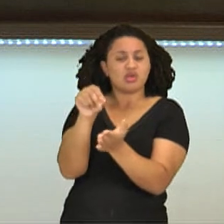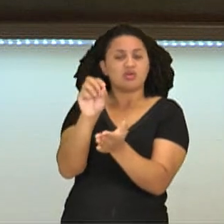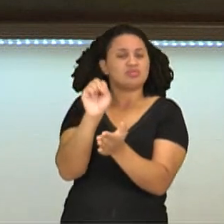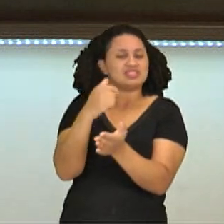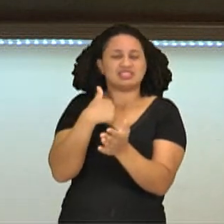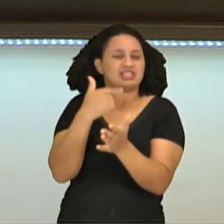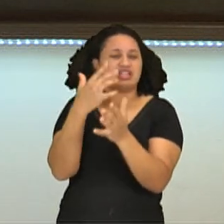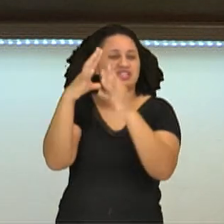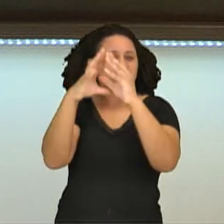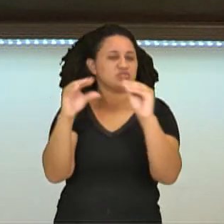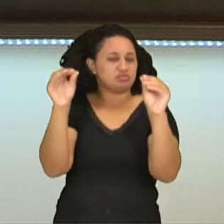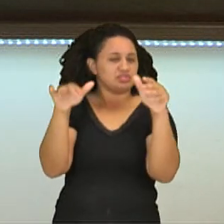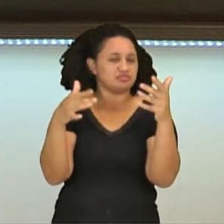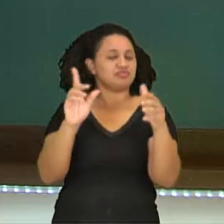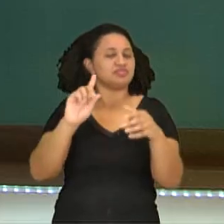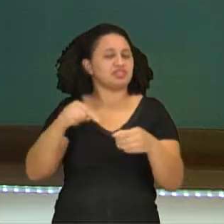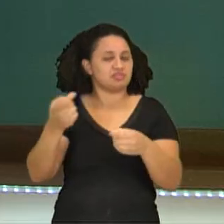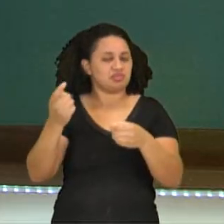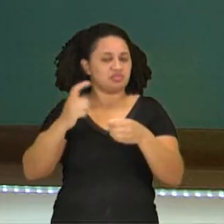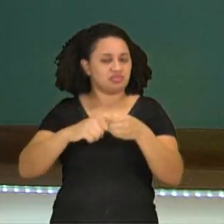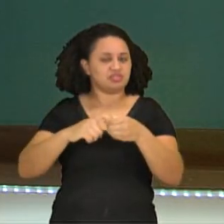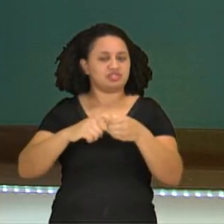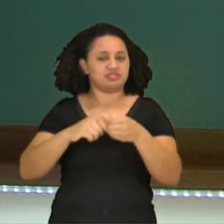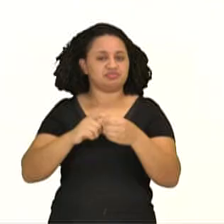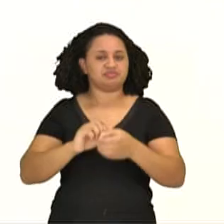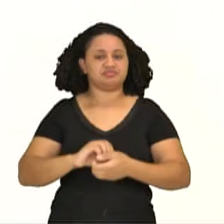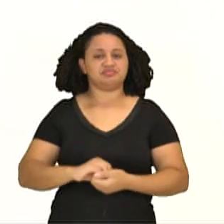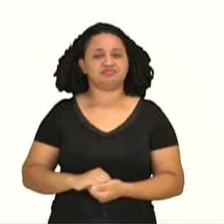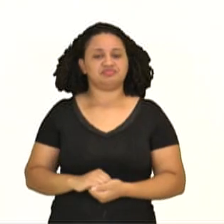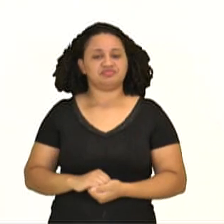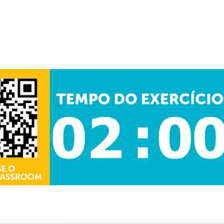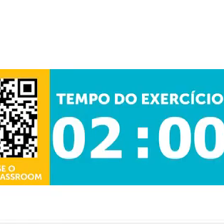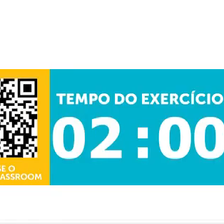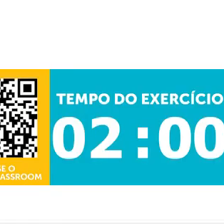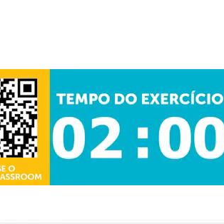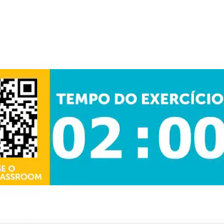de arquivo. Daqui a pouquinho nós voltamos. Corrigimos juntos.